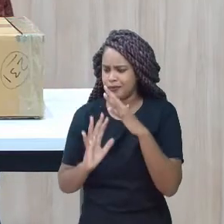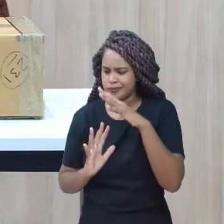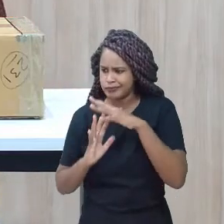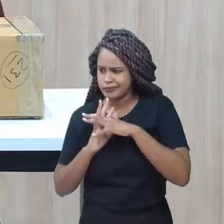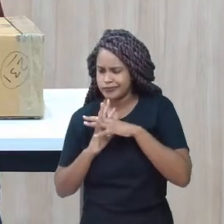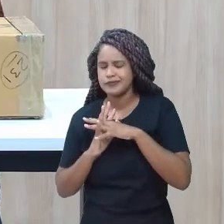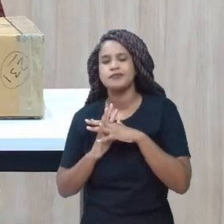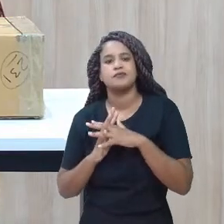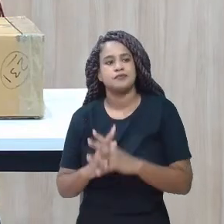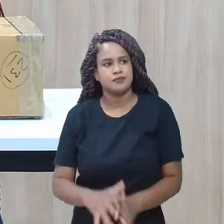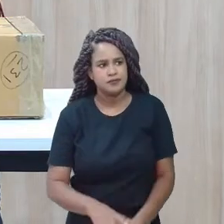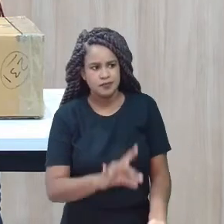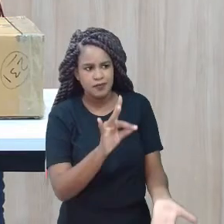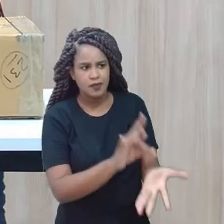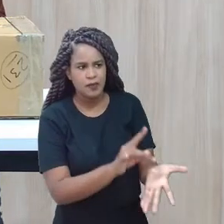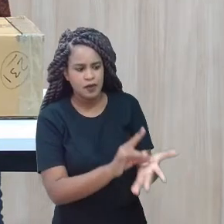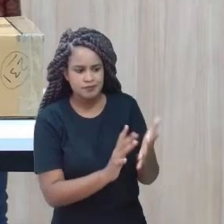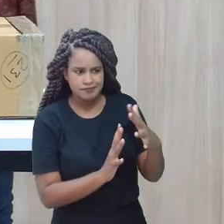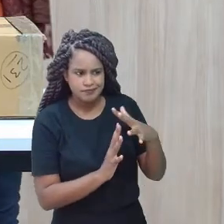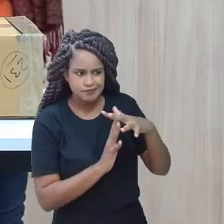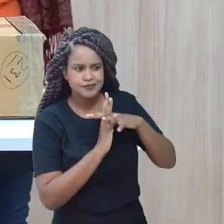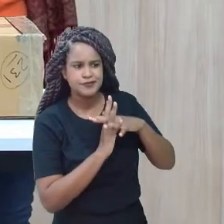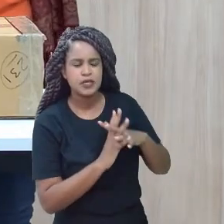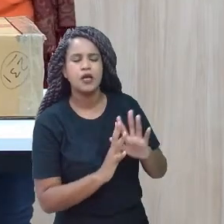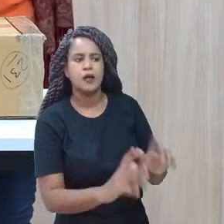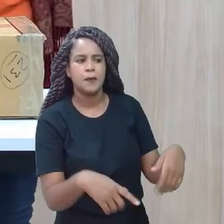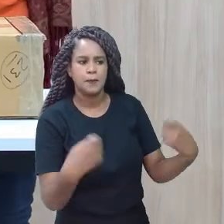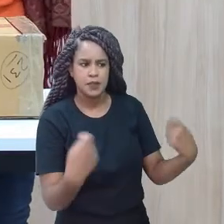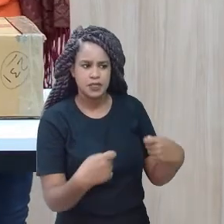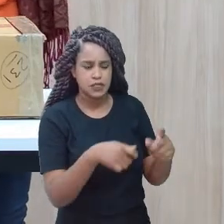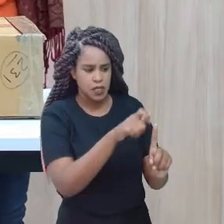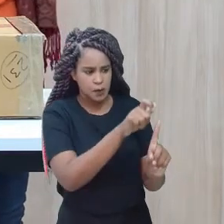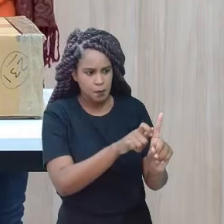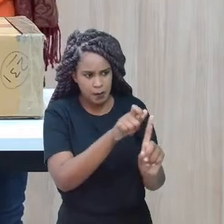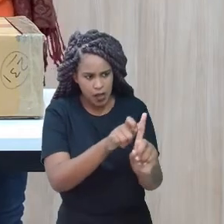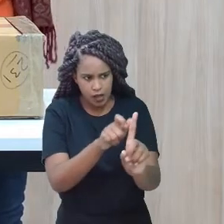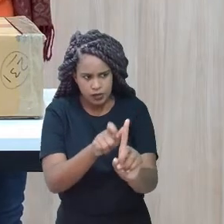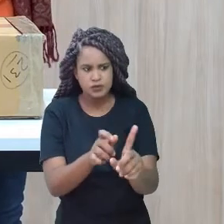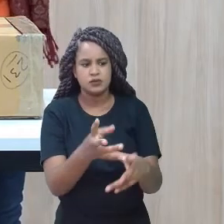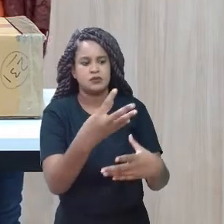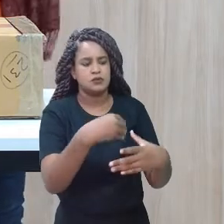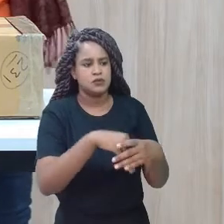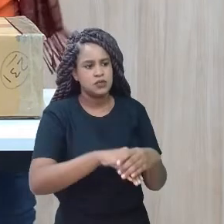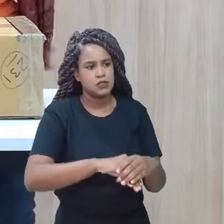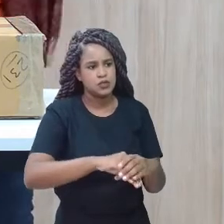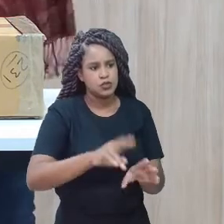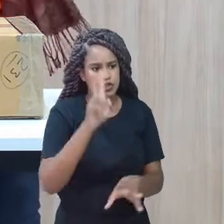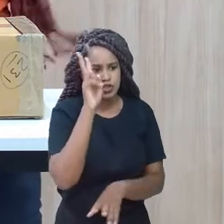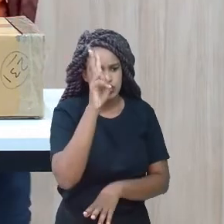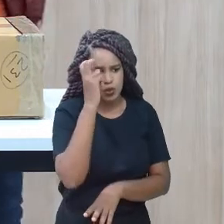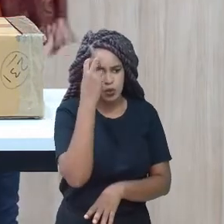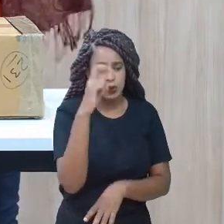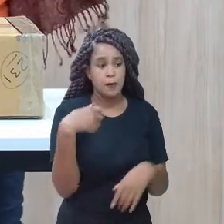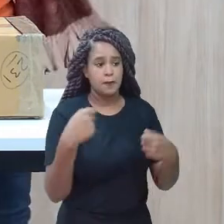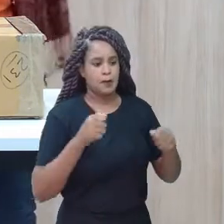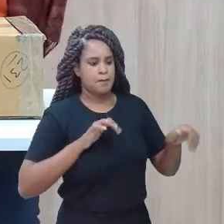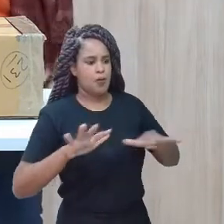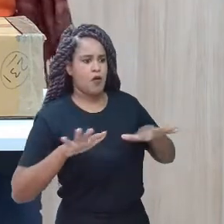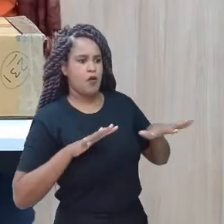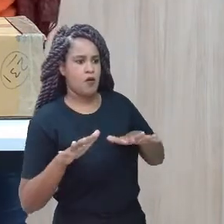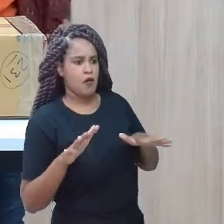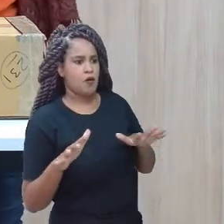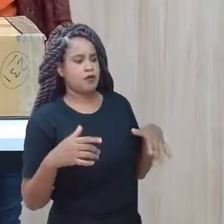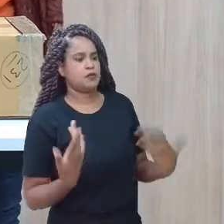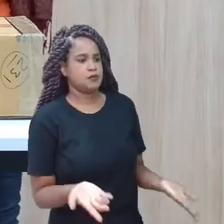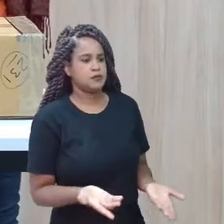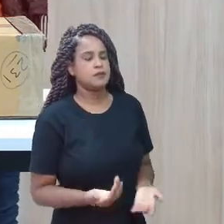Porque realmente tinha que ser, por exemplo, os nossos personagens, os personagens da nossa cultura, eles têm essa coisa da movimentação, de ser